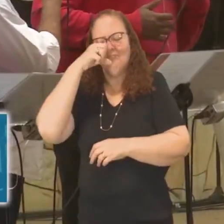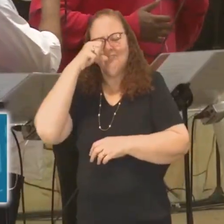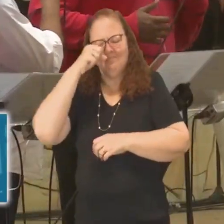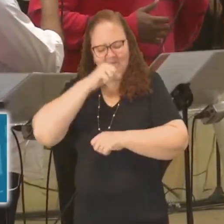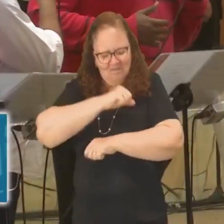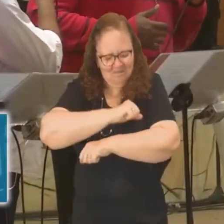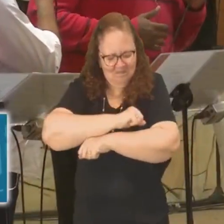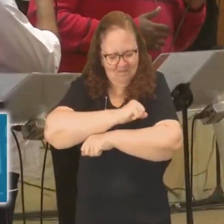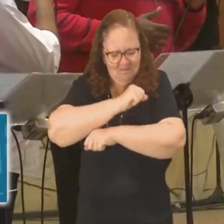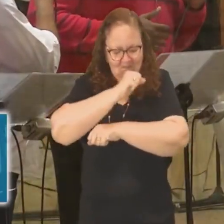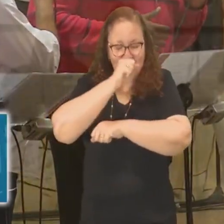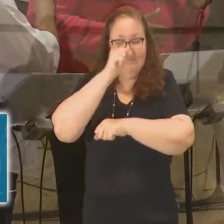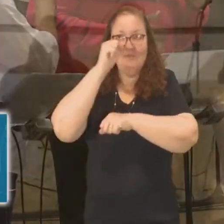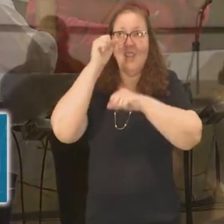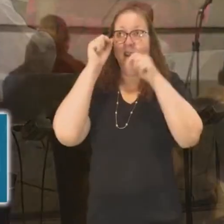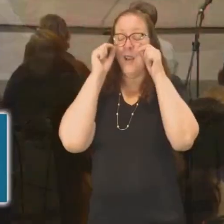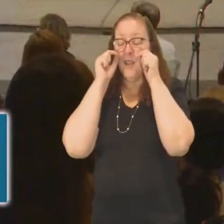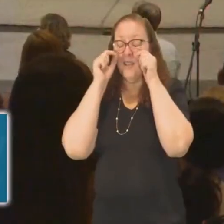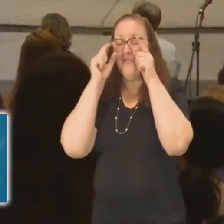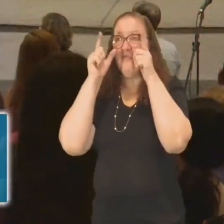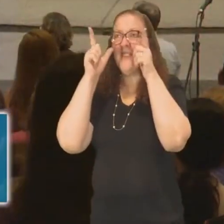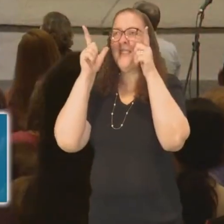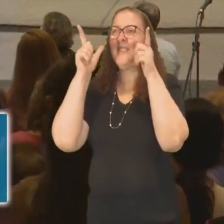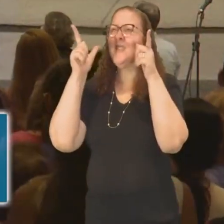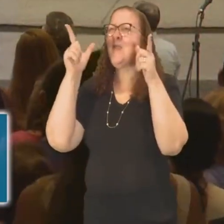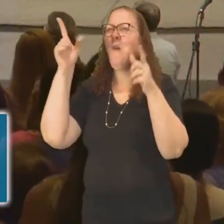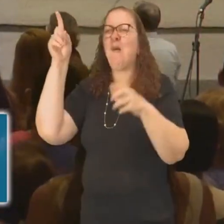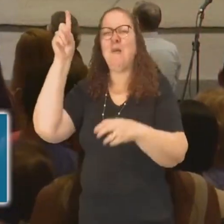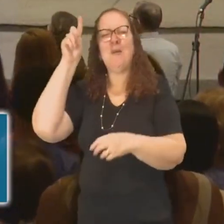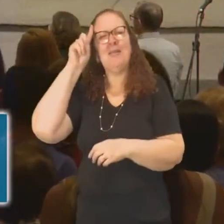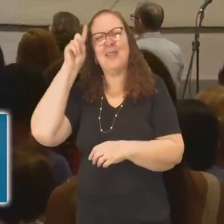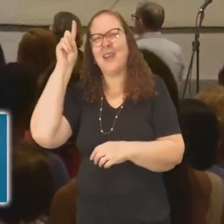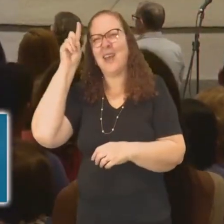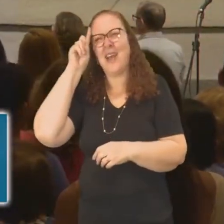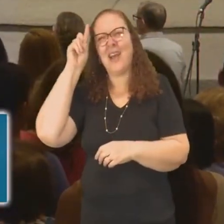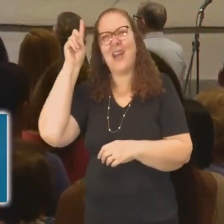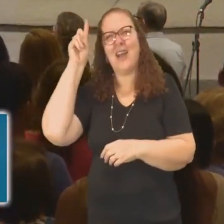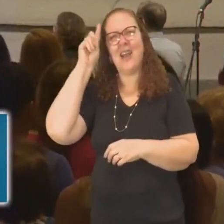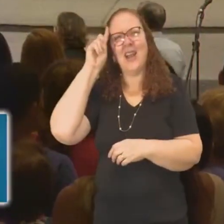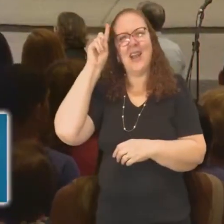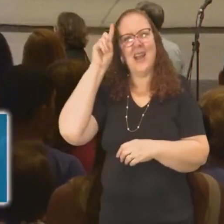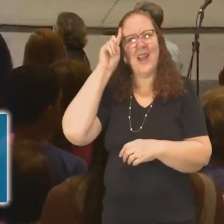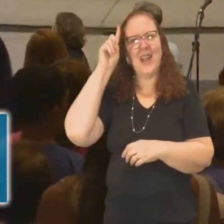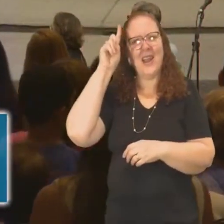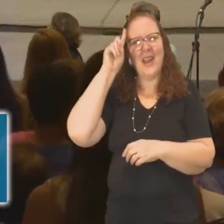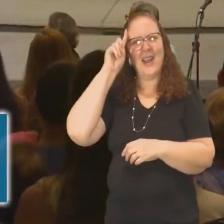eu respirar, cada vez que eu acordar,